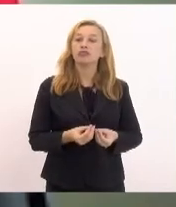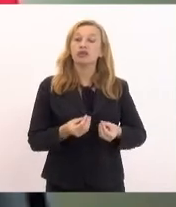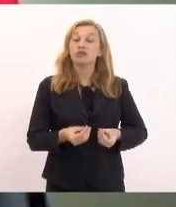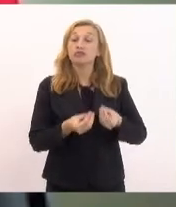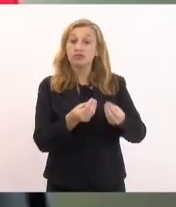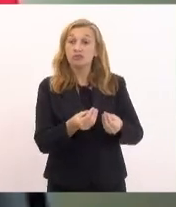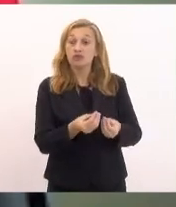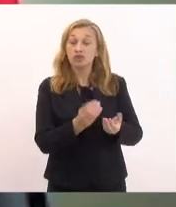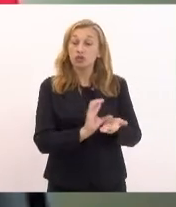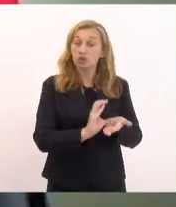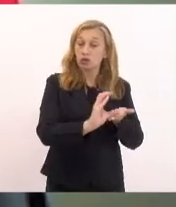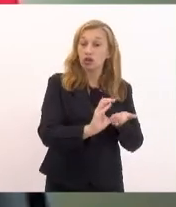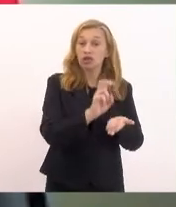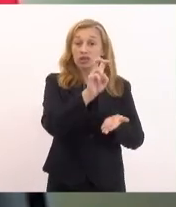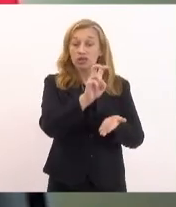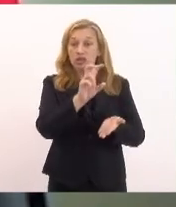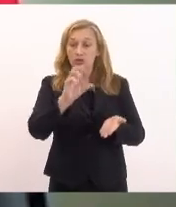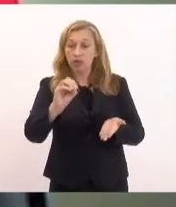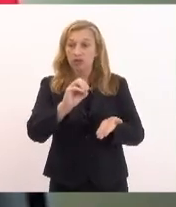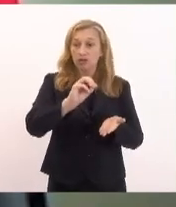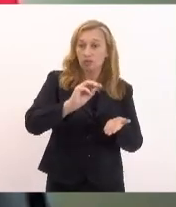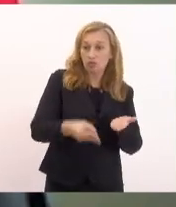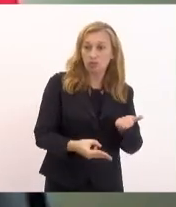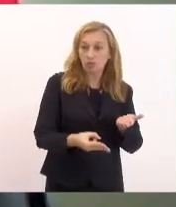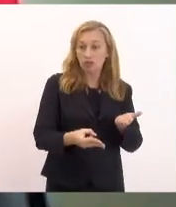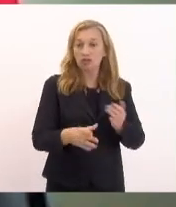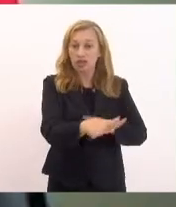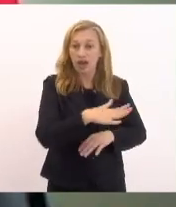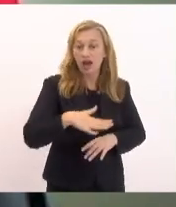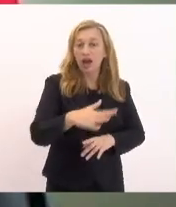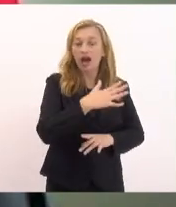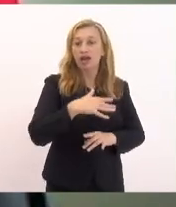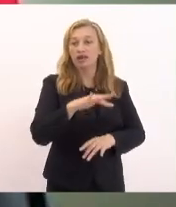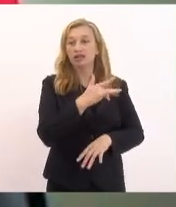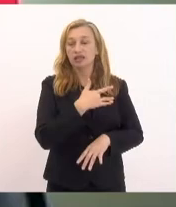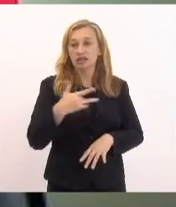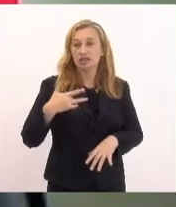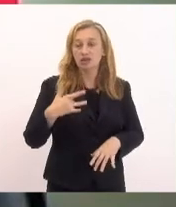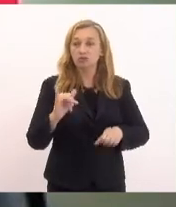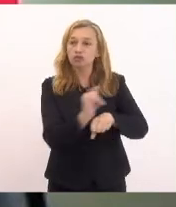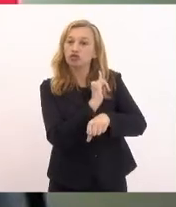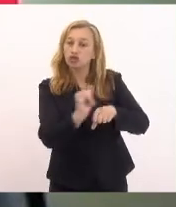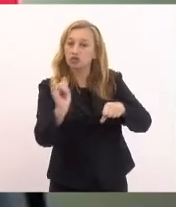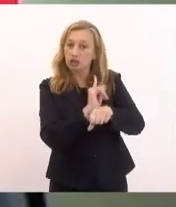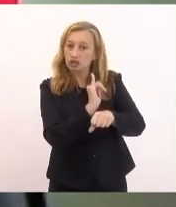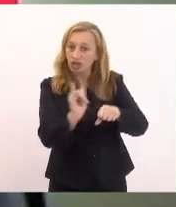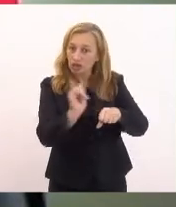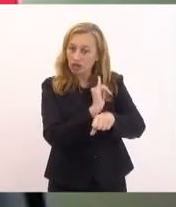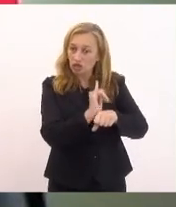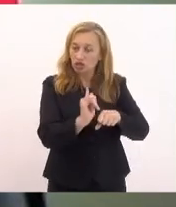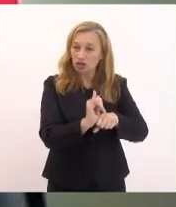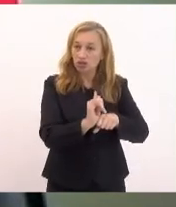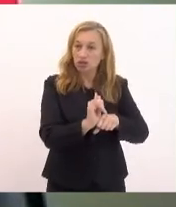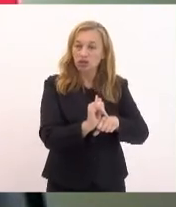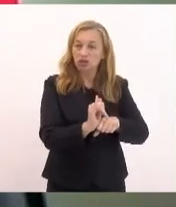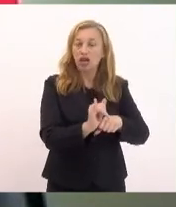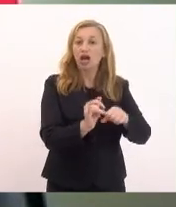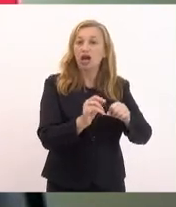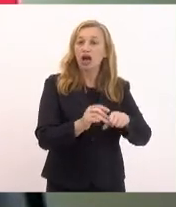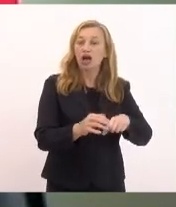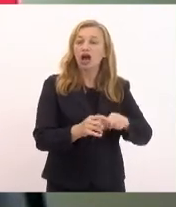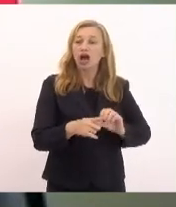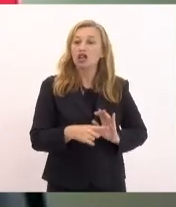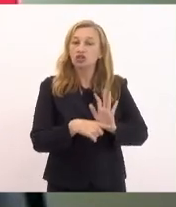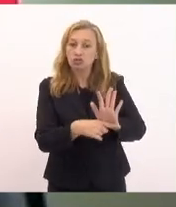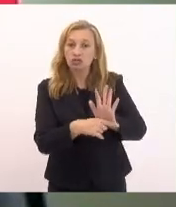50 milhões ao longo de 5 anos à área da saúde para estratégias de atender não só